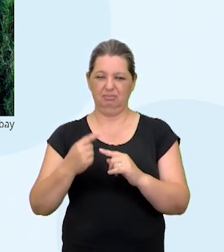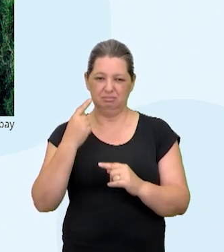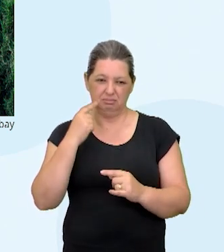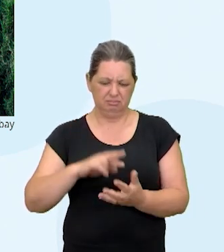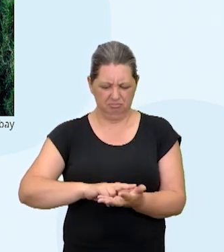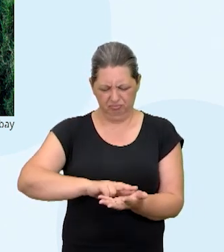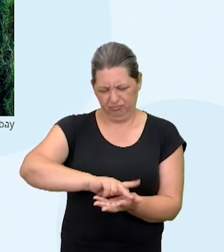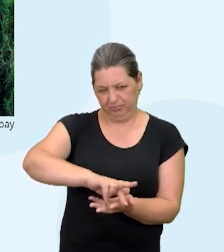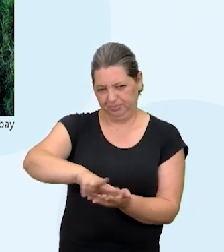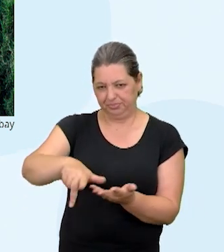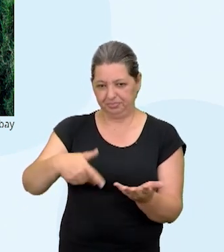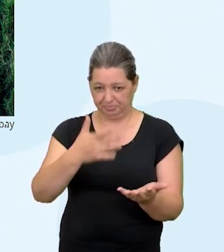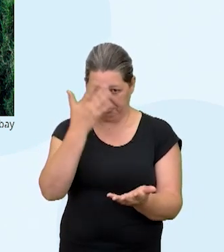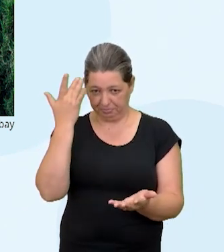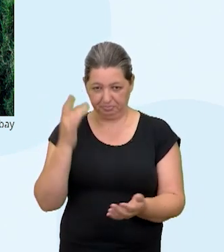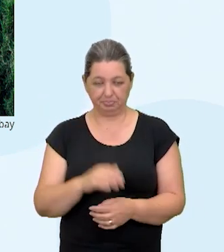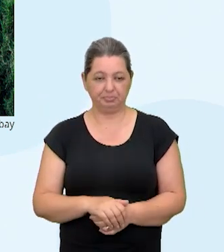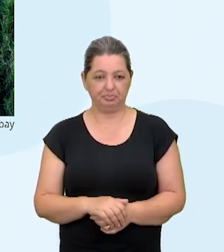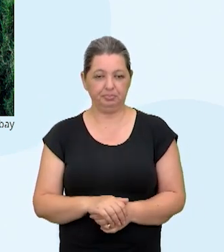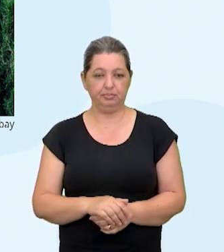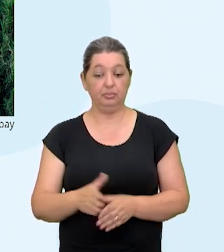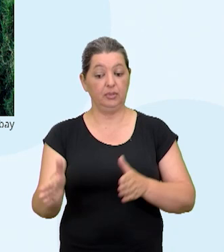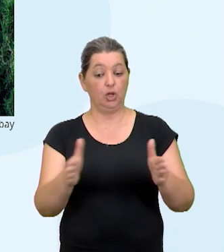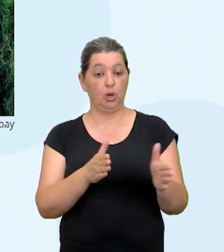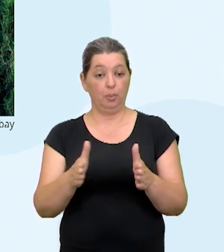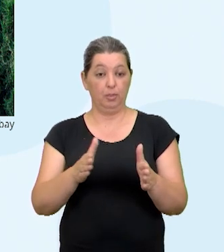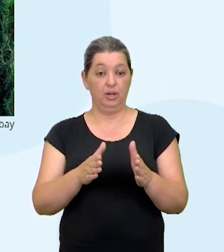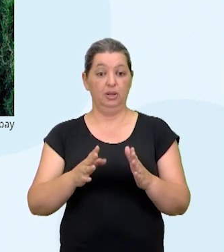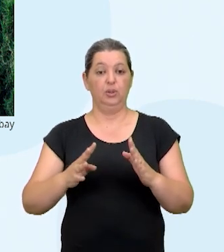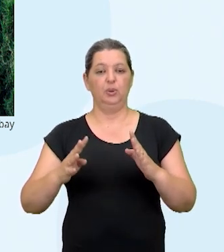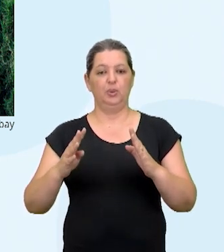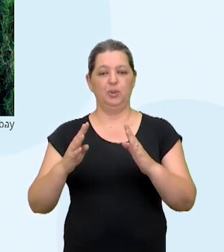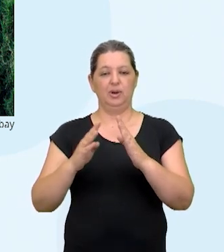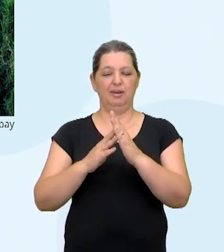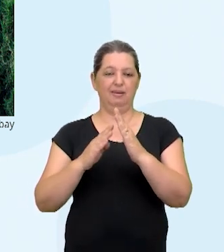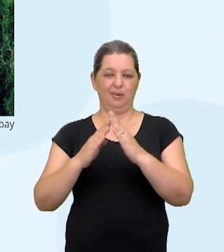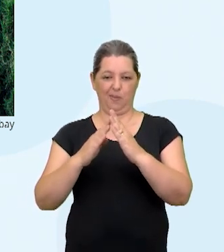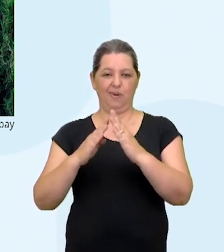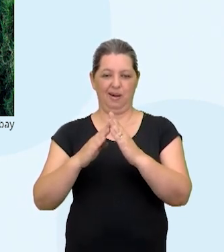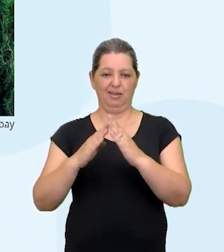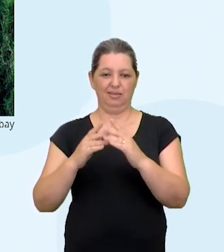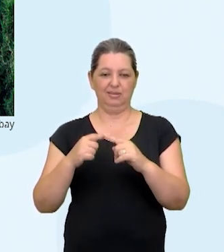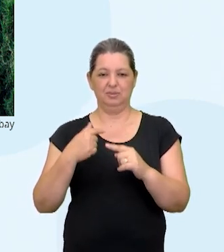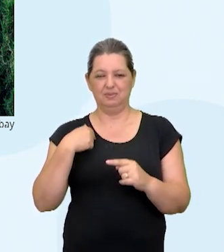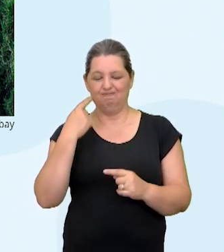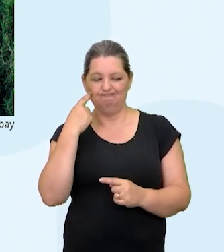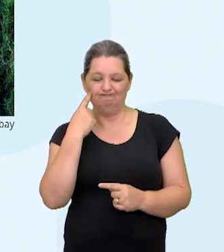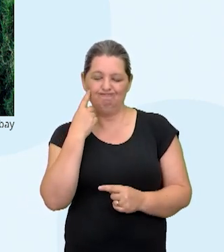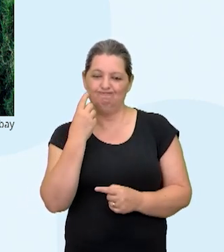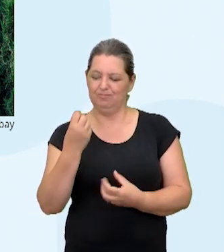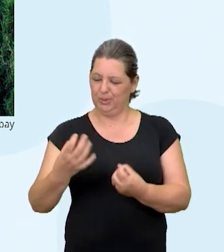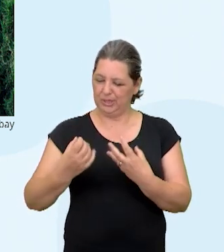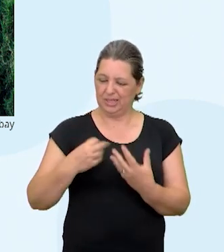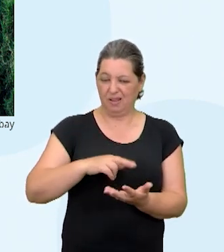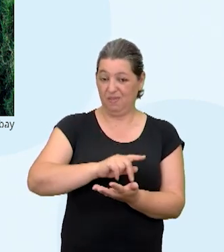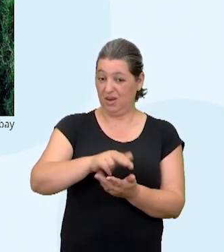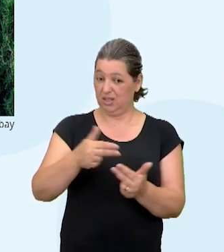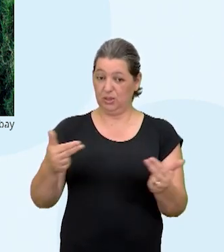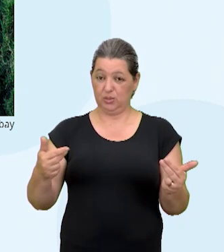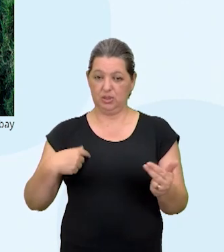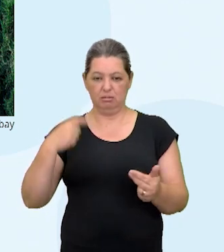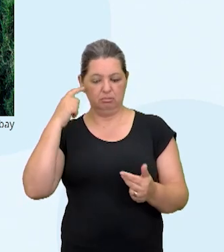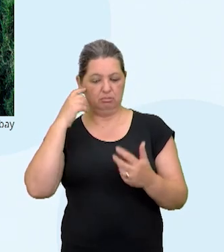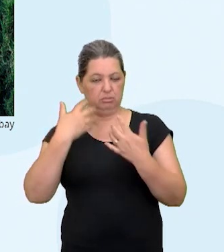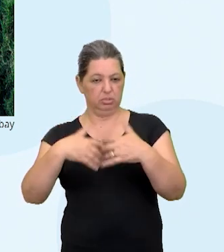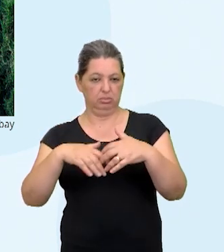diferentes pessoas. O período de quarentena está nos fazendo sentir, vivenciar e aprender muitas coisas, sabe? Vamos refletir sobre